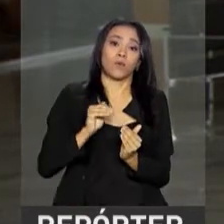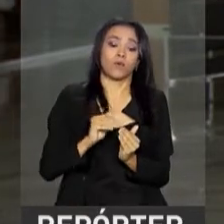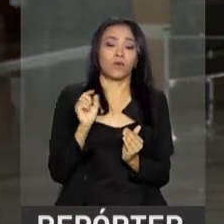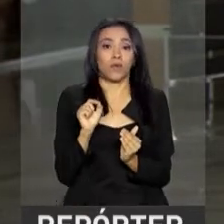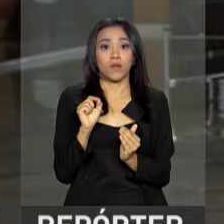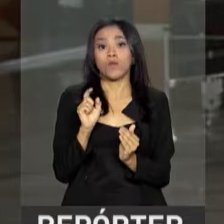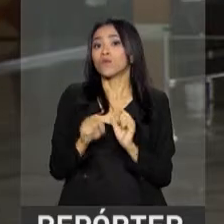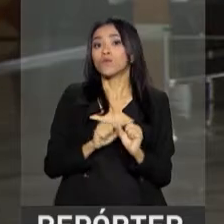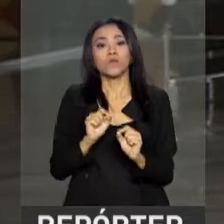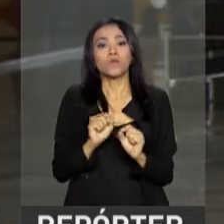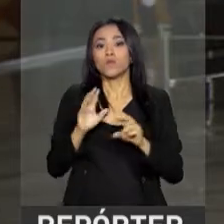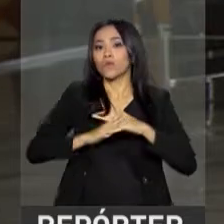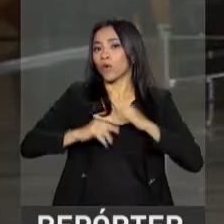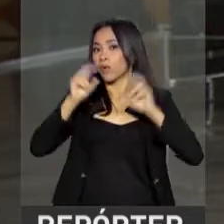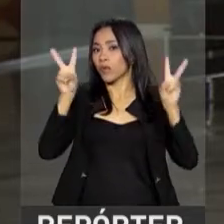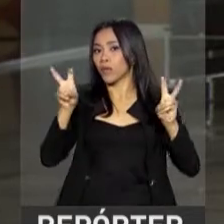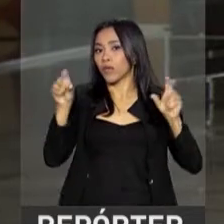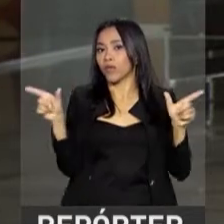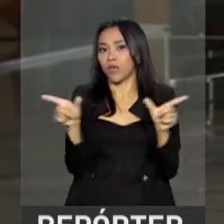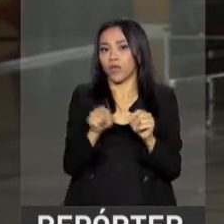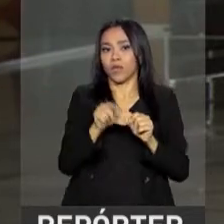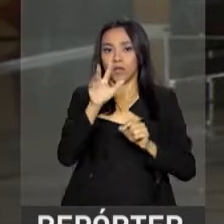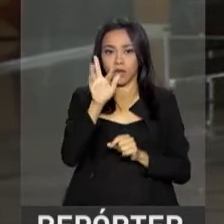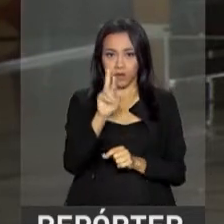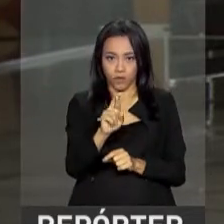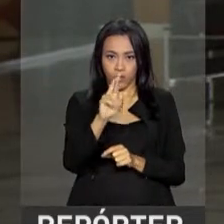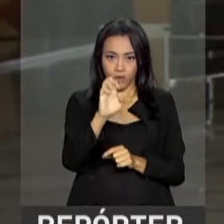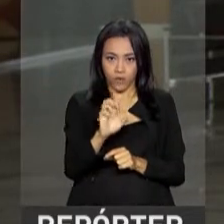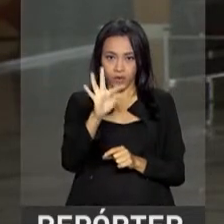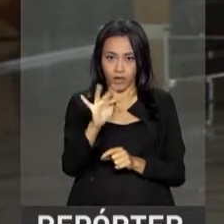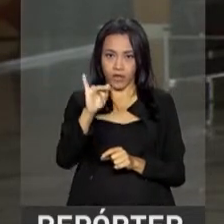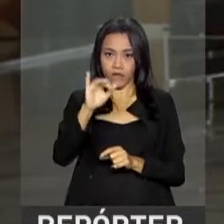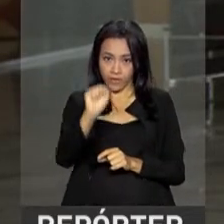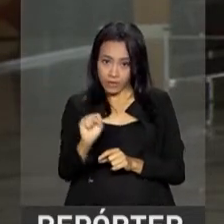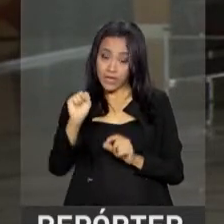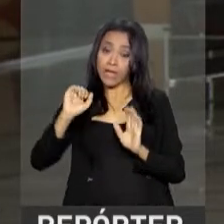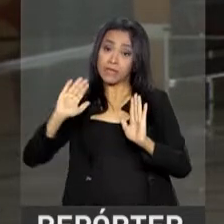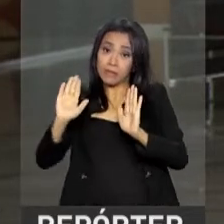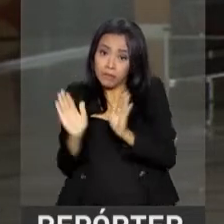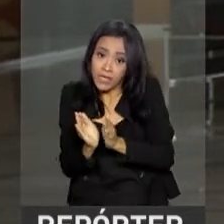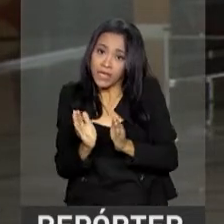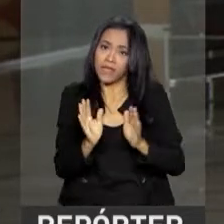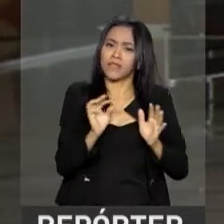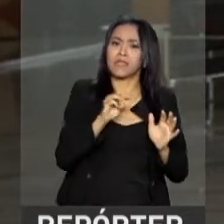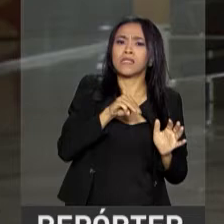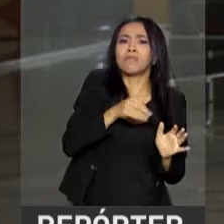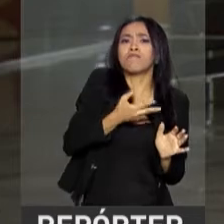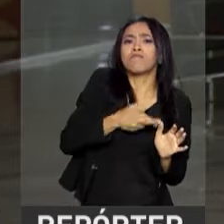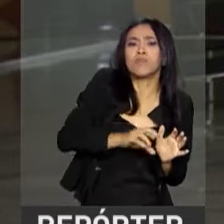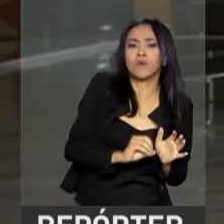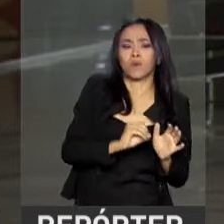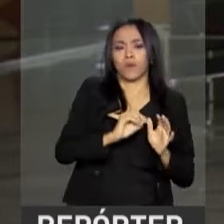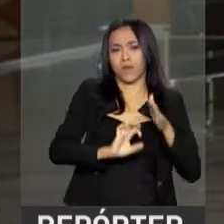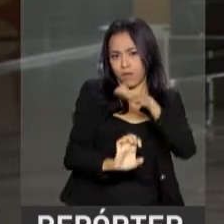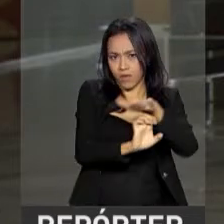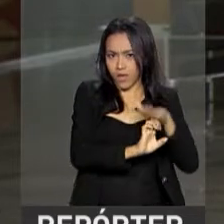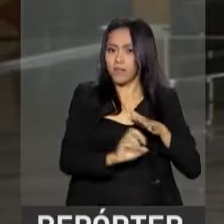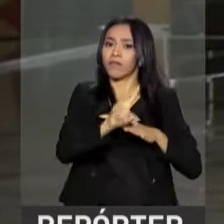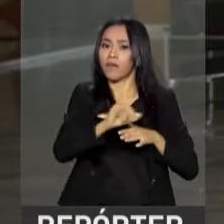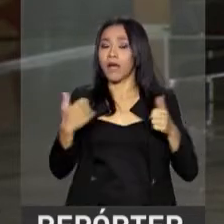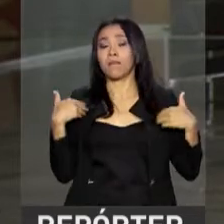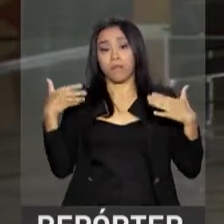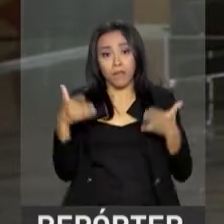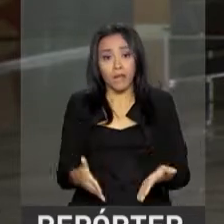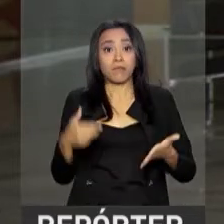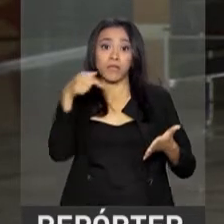ao refis do simples nacional com isso as pequenas e micro empresas agora vão poder participar também desse programa